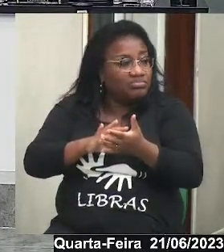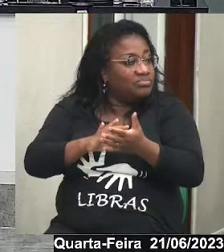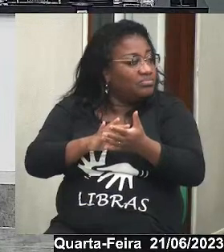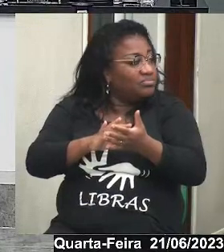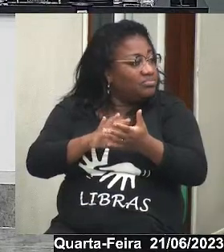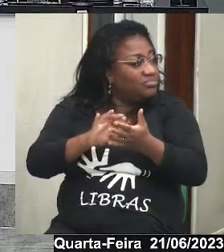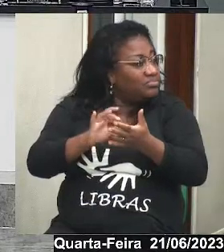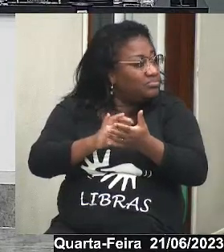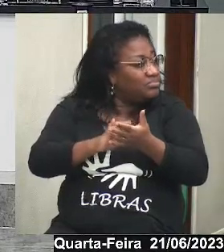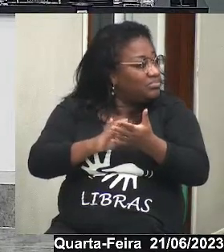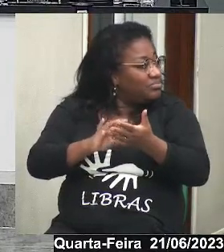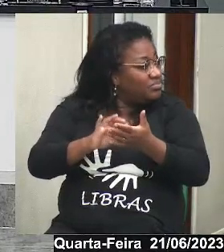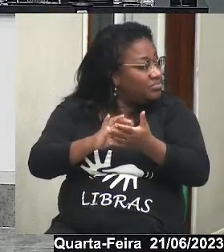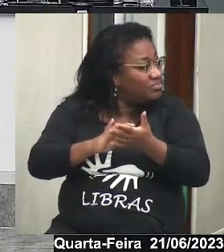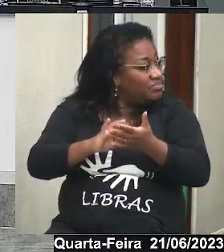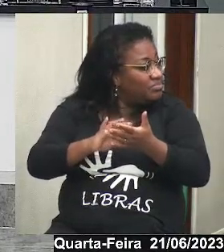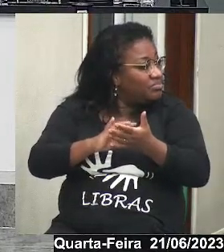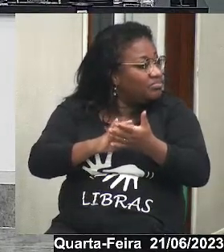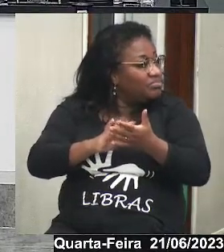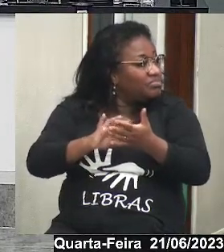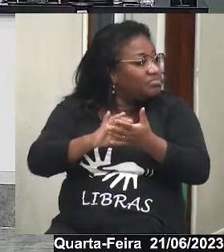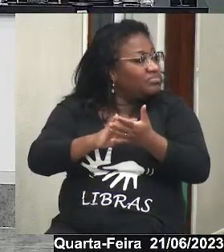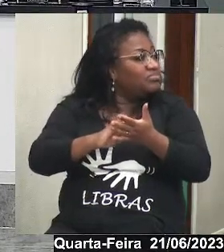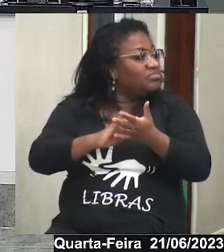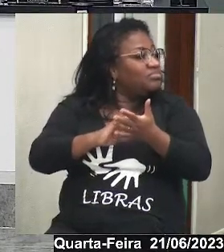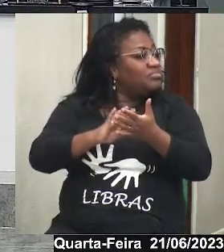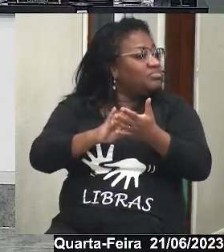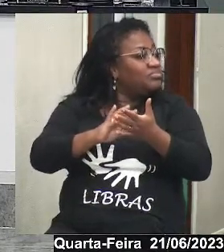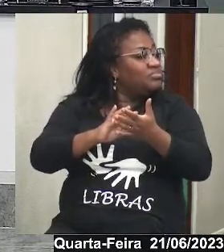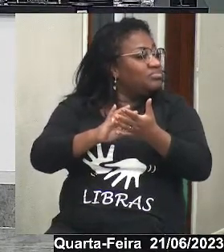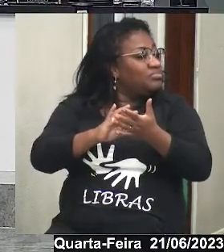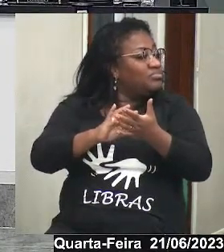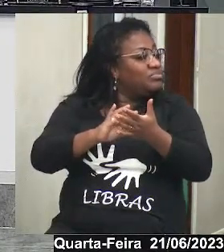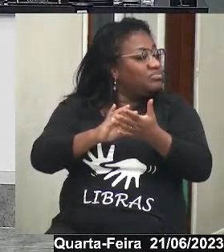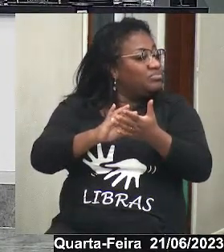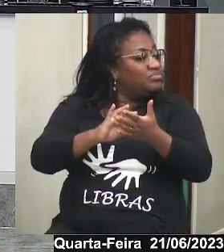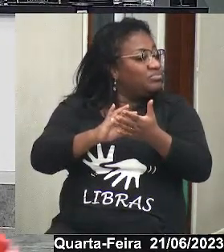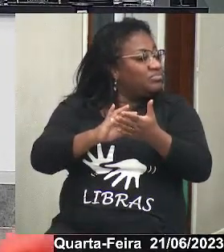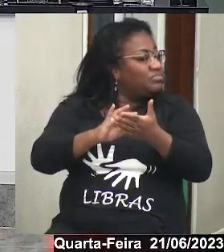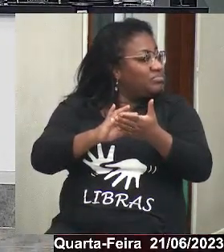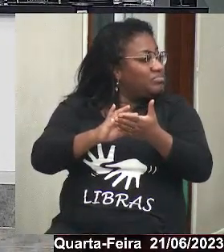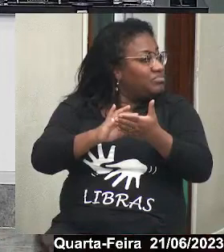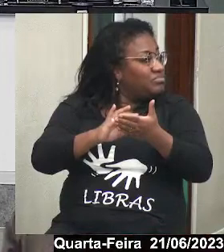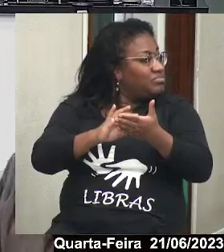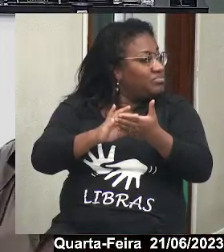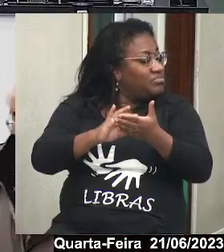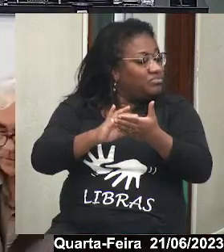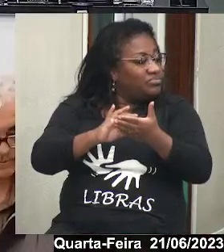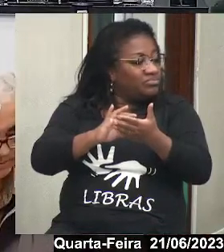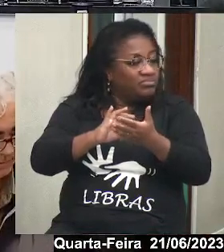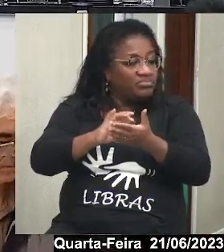Ô, presidente, pela ordem, vamos pedir a cooperação de todos aqui, ó. A manifestação é essa, meu.